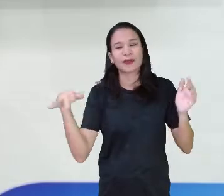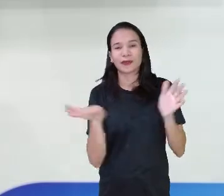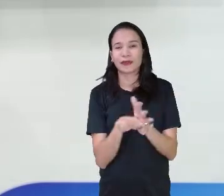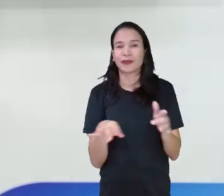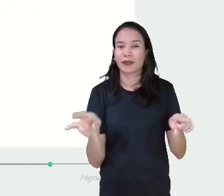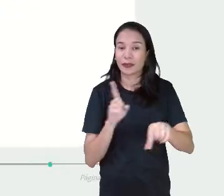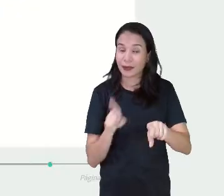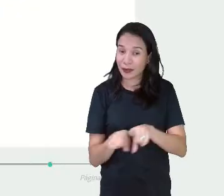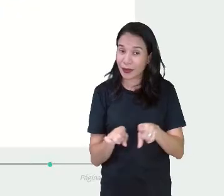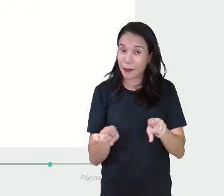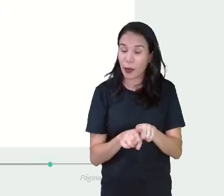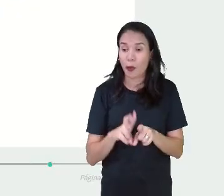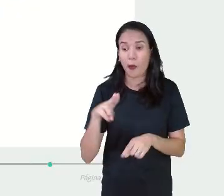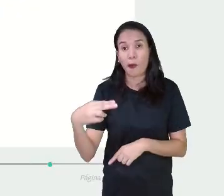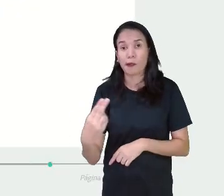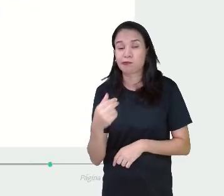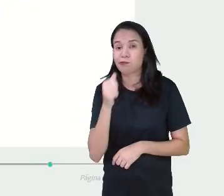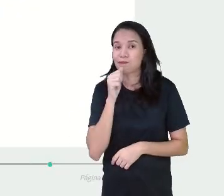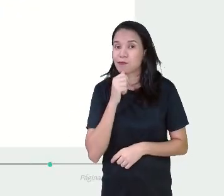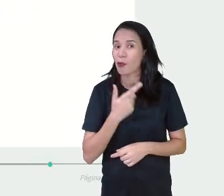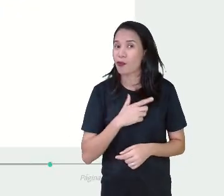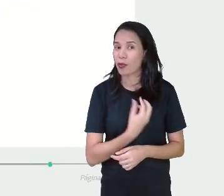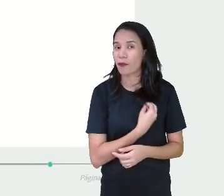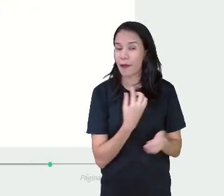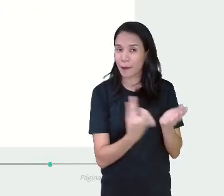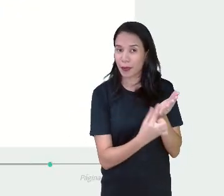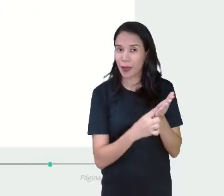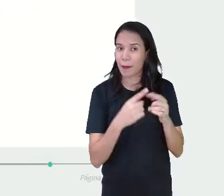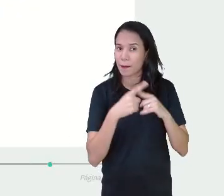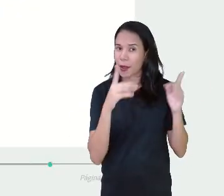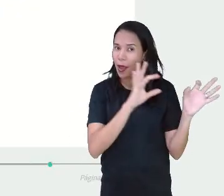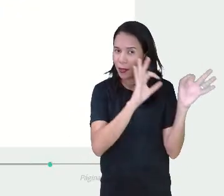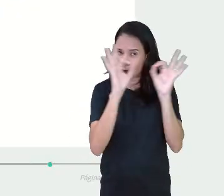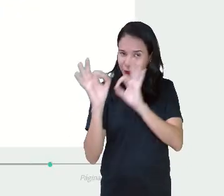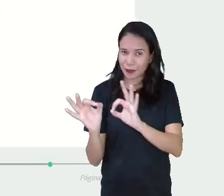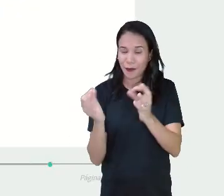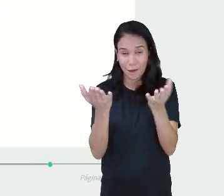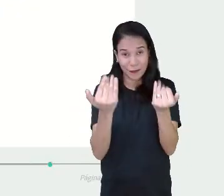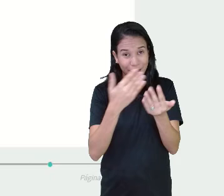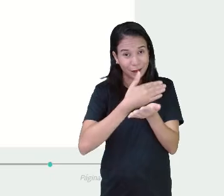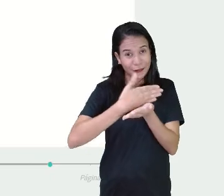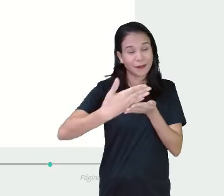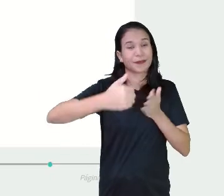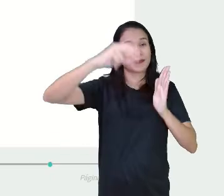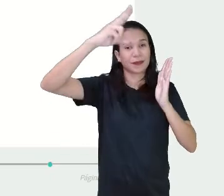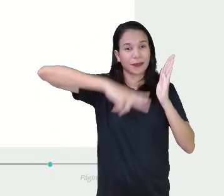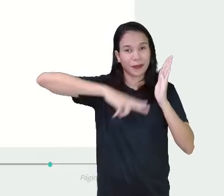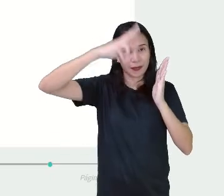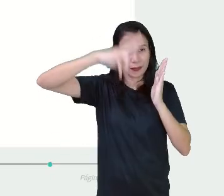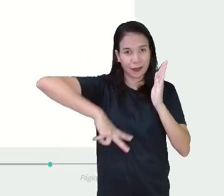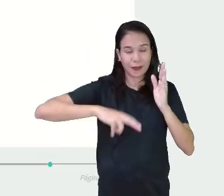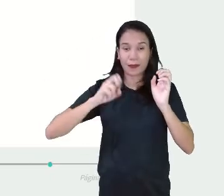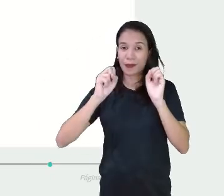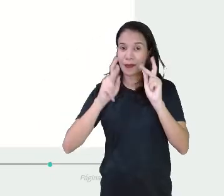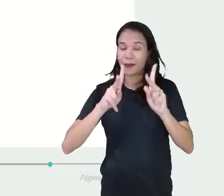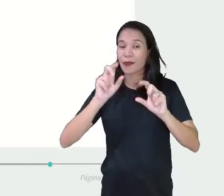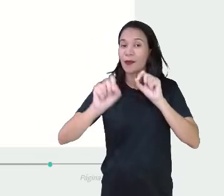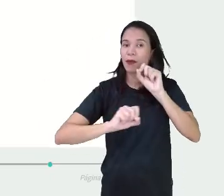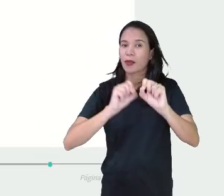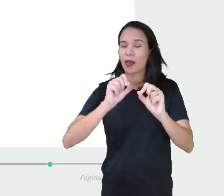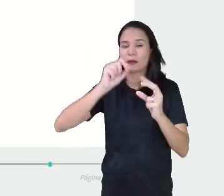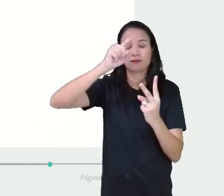chegando ou não estão no aplicativo, mas estão acompanhando, vamos iniciar a nossa leitura, que é